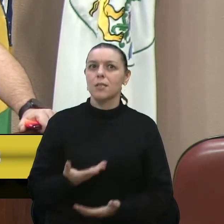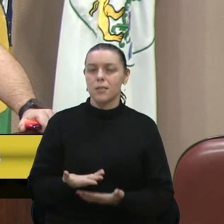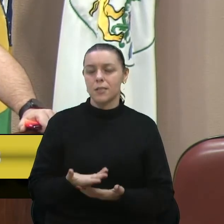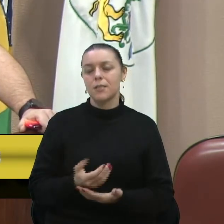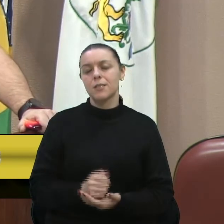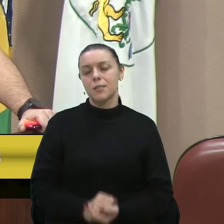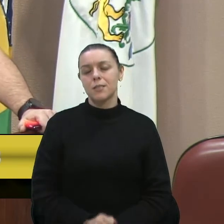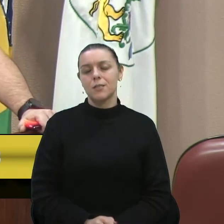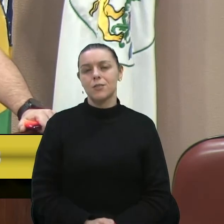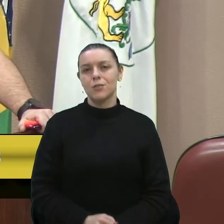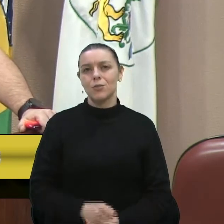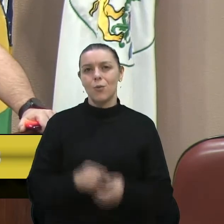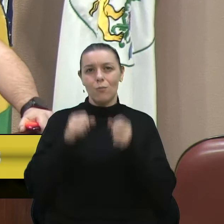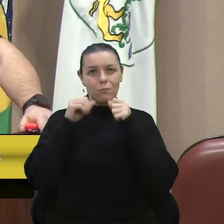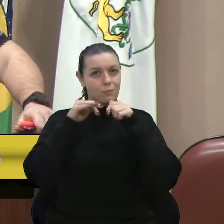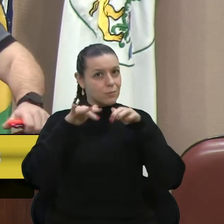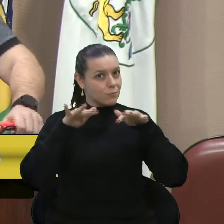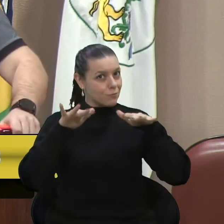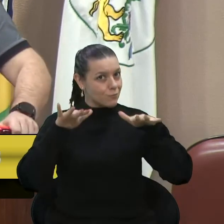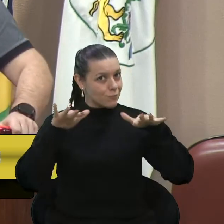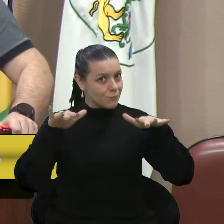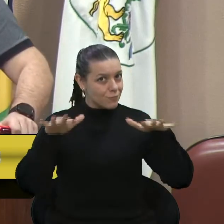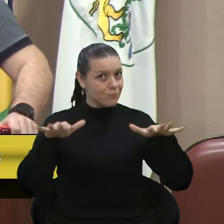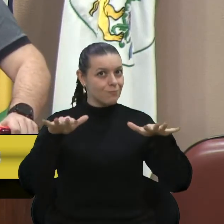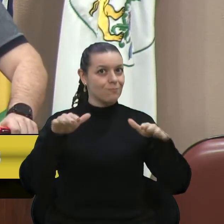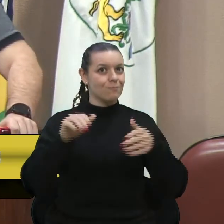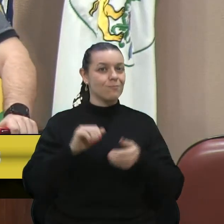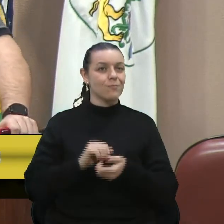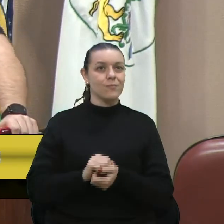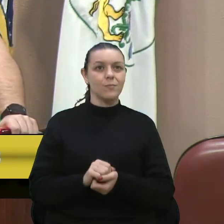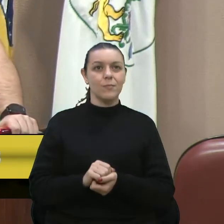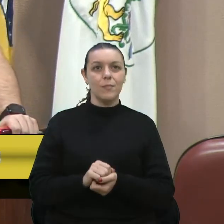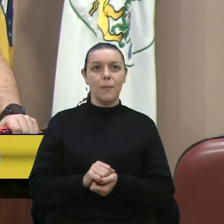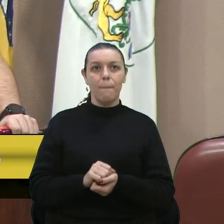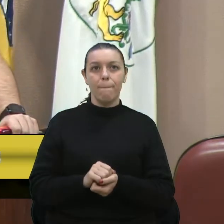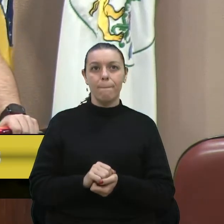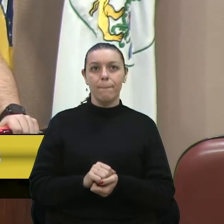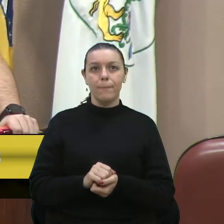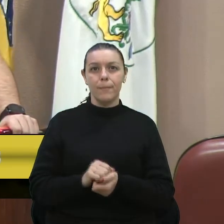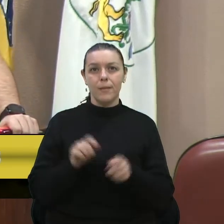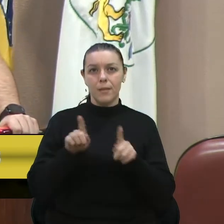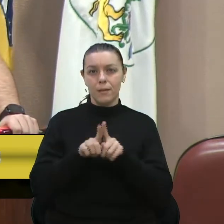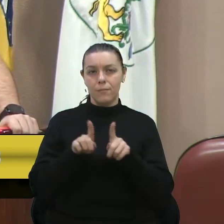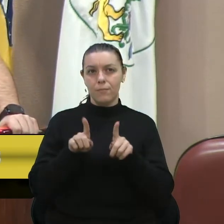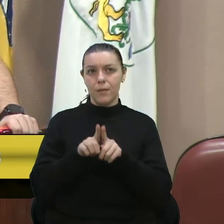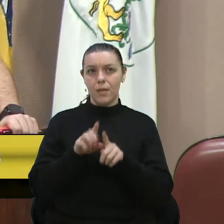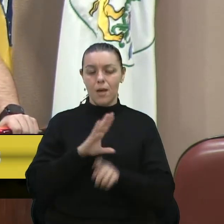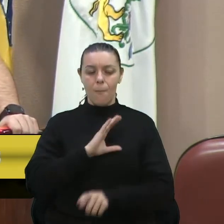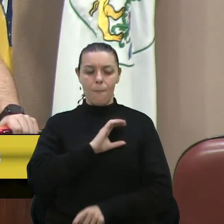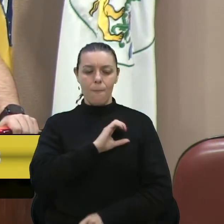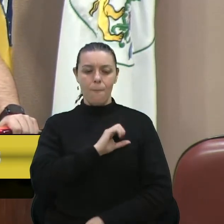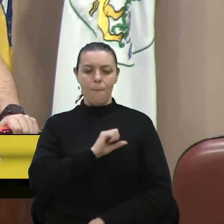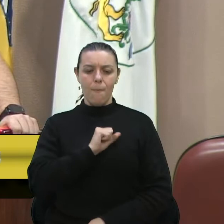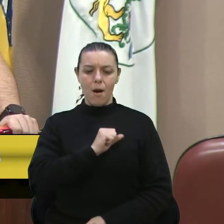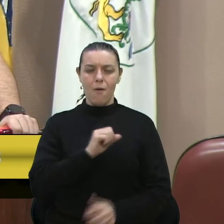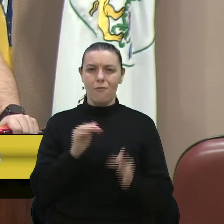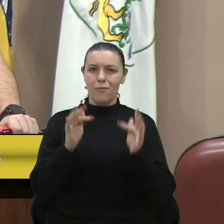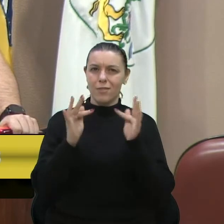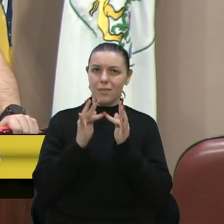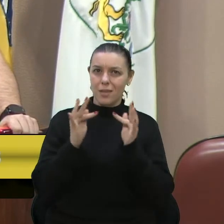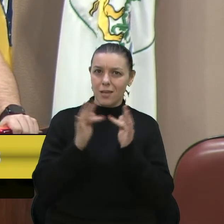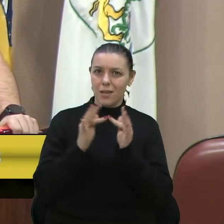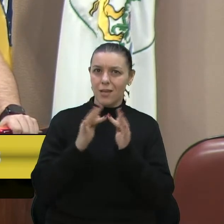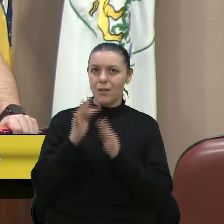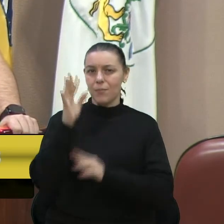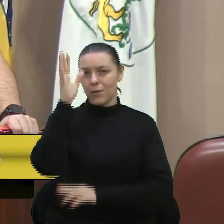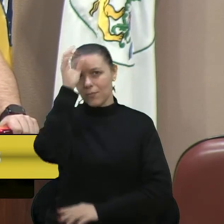Cancian difundiu esse esporte em Caxias do Sul. É um Cancian que amava essas missões técnicas da cidade para